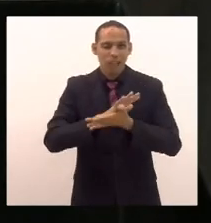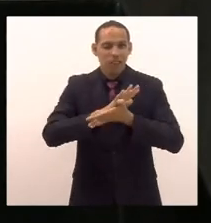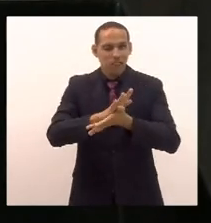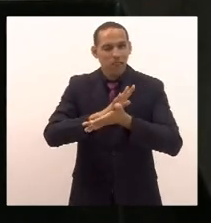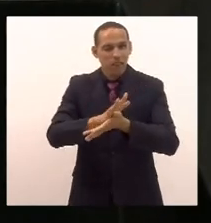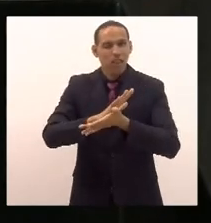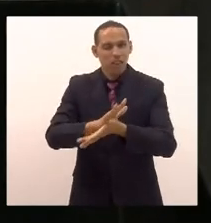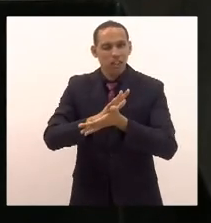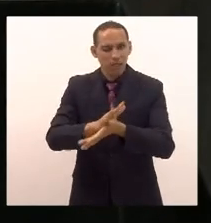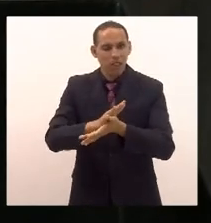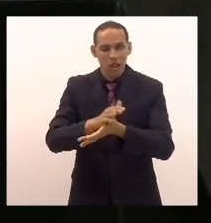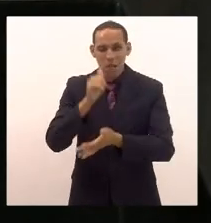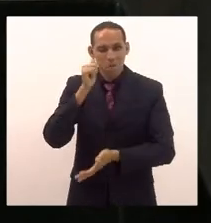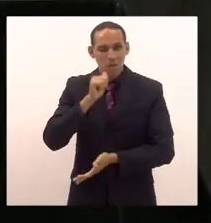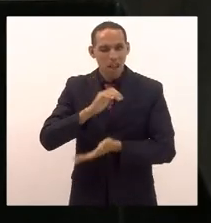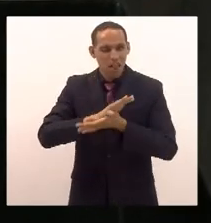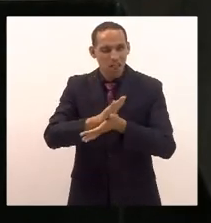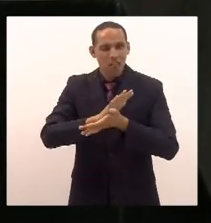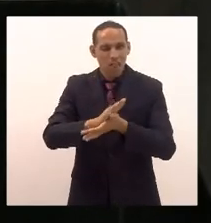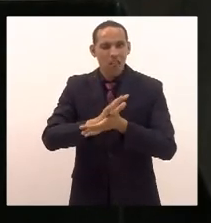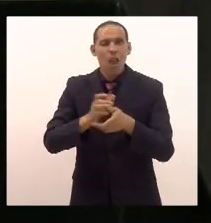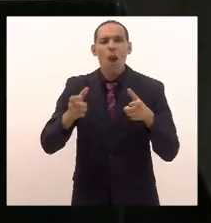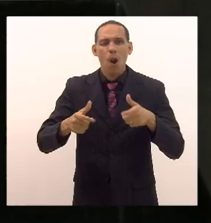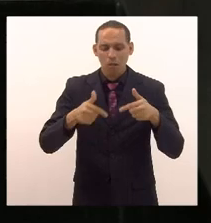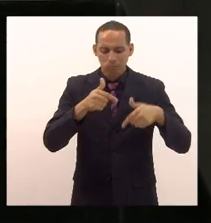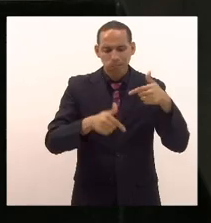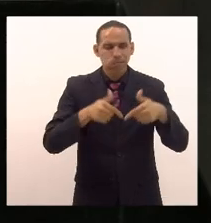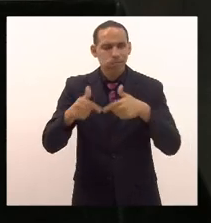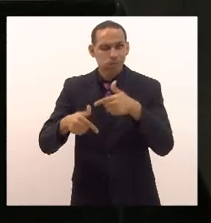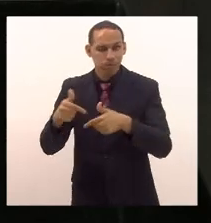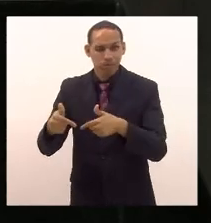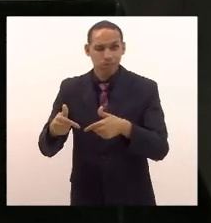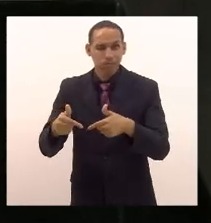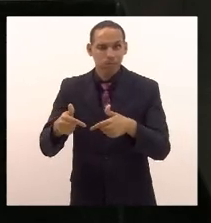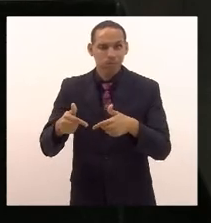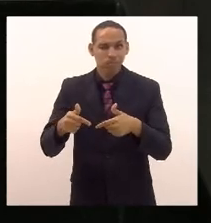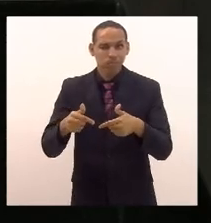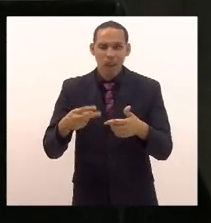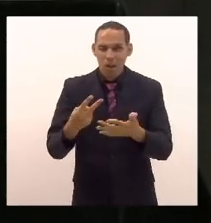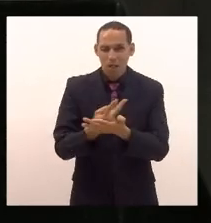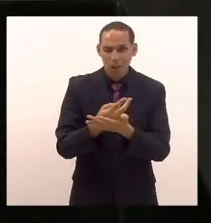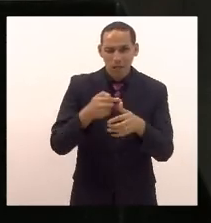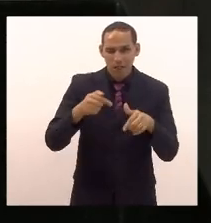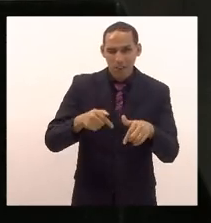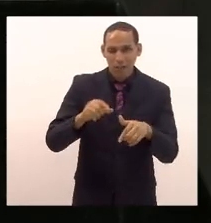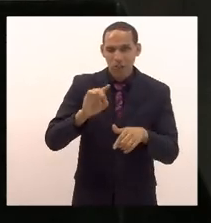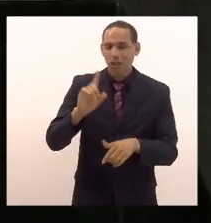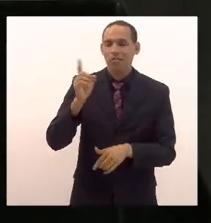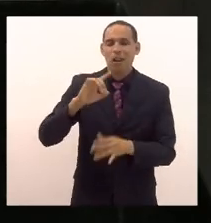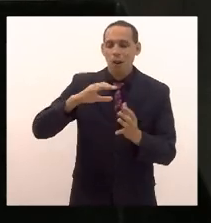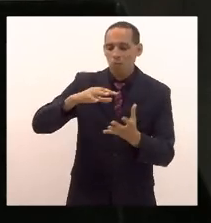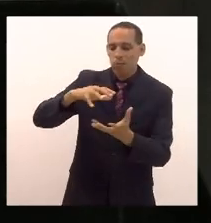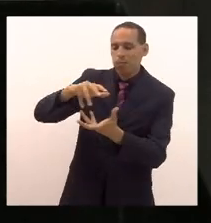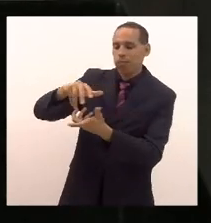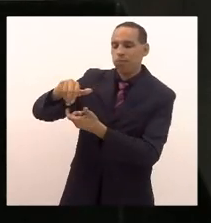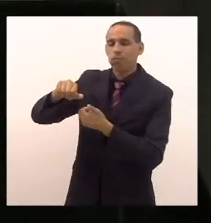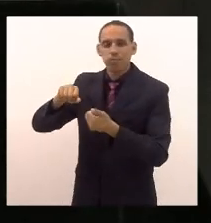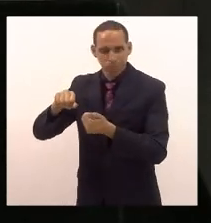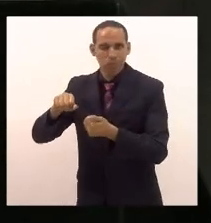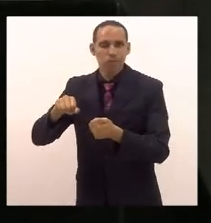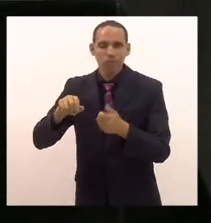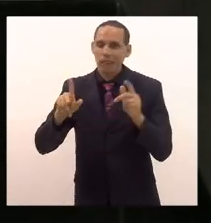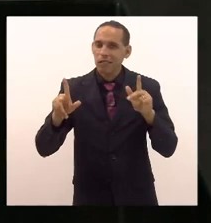né da mulher no mercado de trabalho ela se dá a mundo afora e quando nós